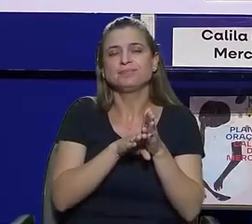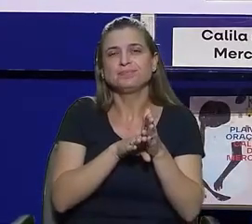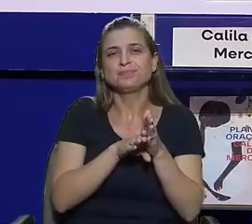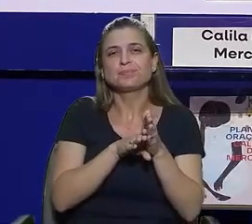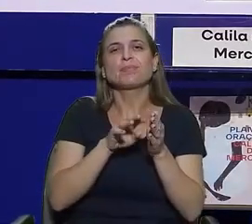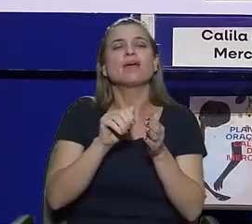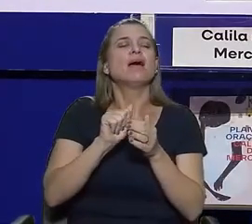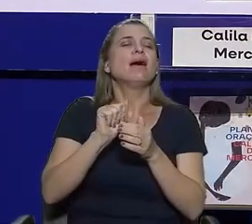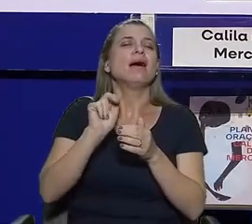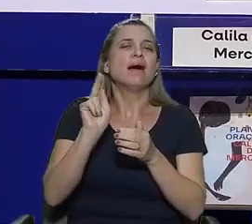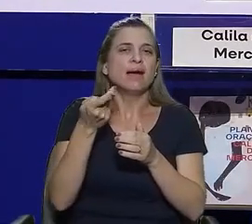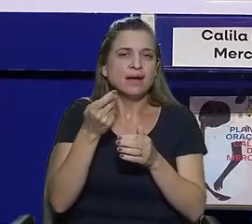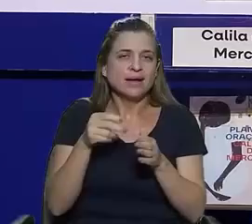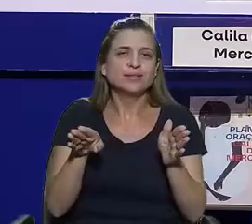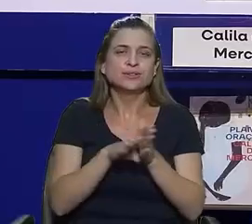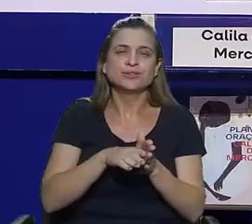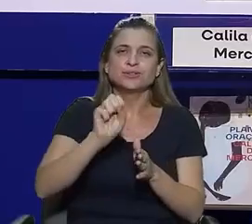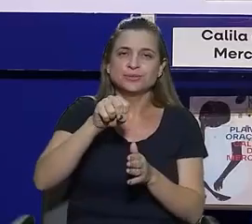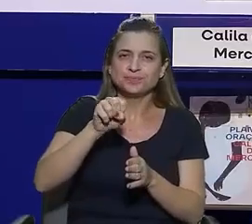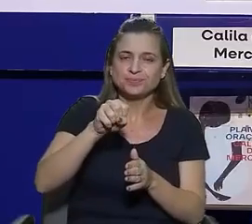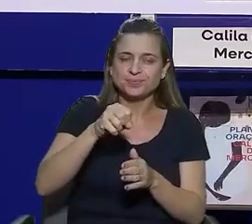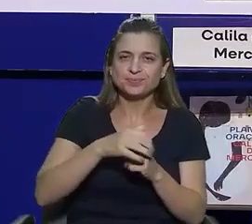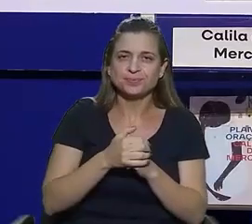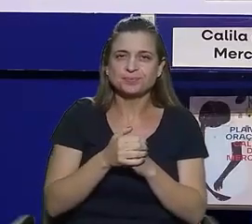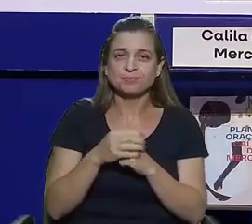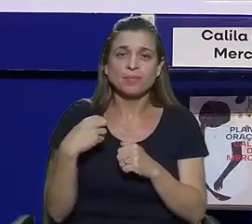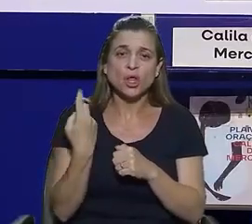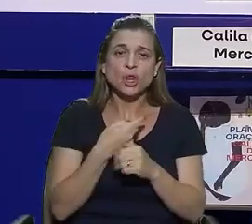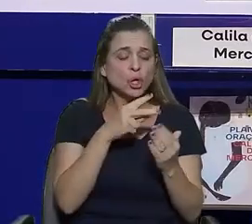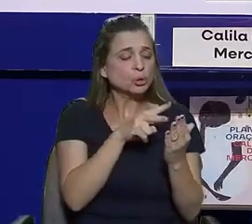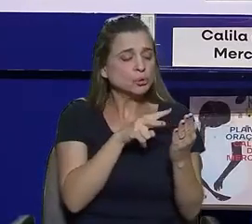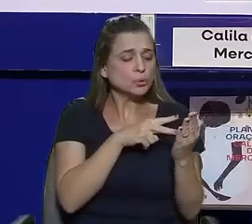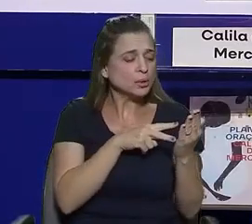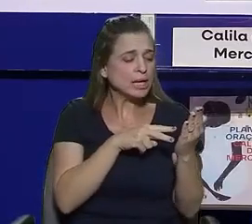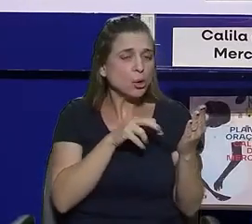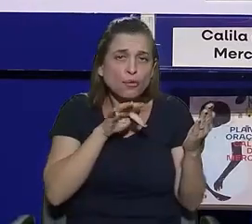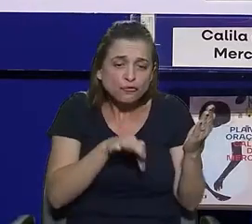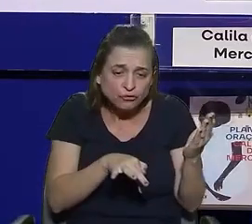Ah, chegou sim. A gente não leu até o fim.